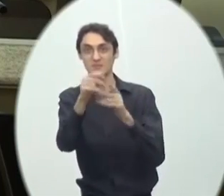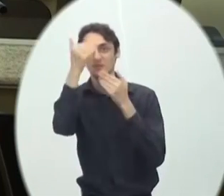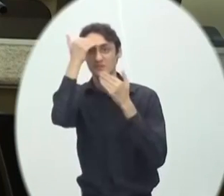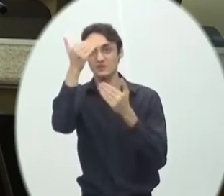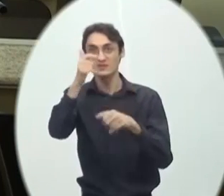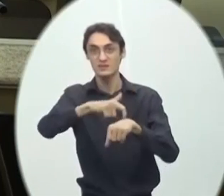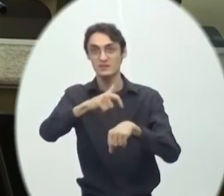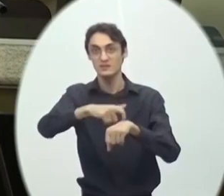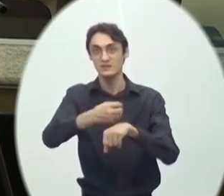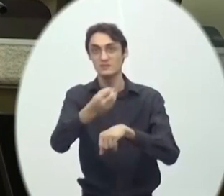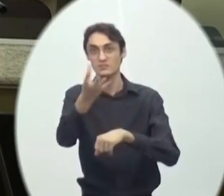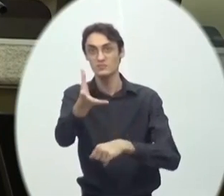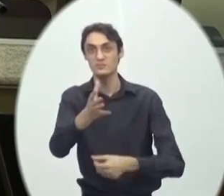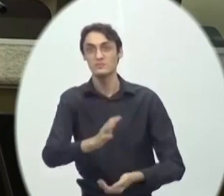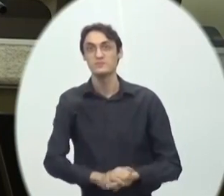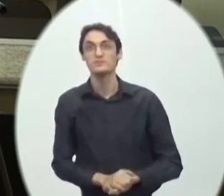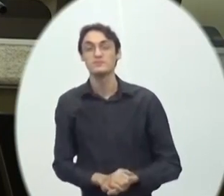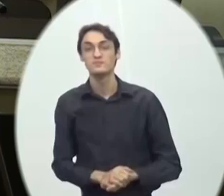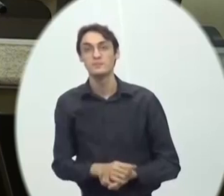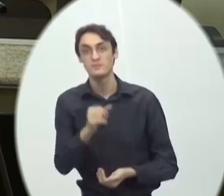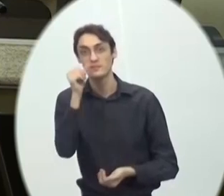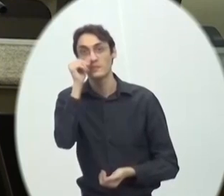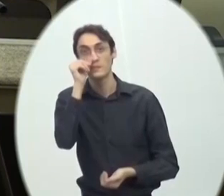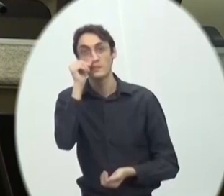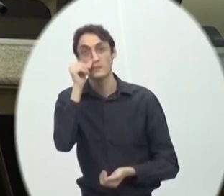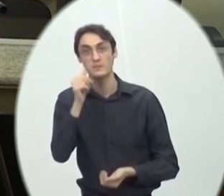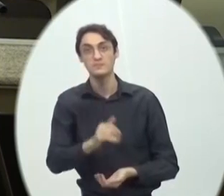dou, vereador, não tem problema.